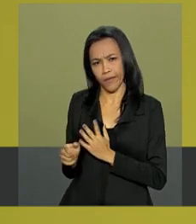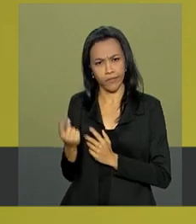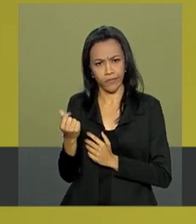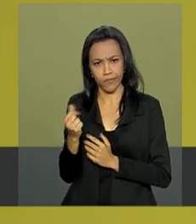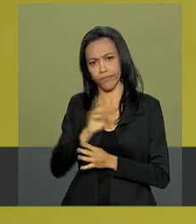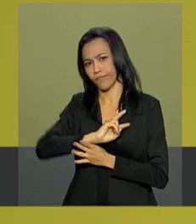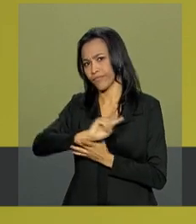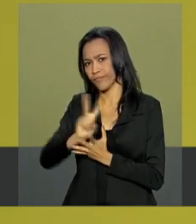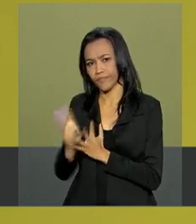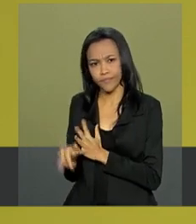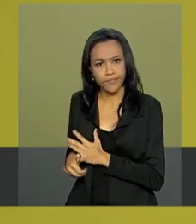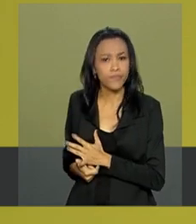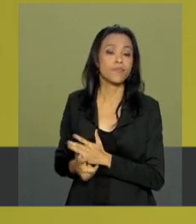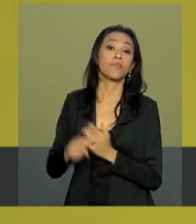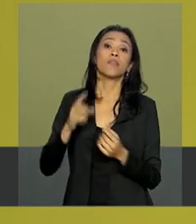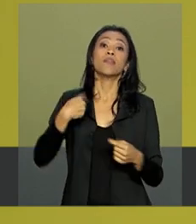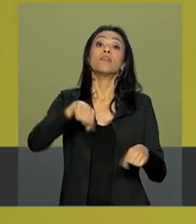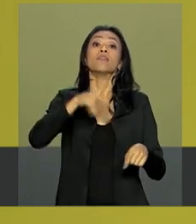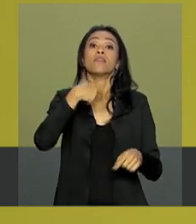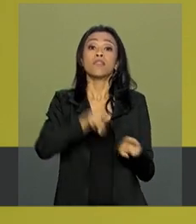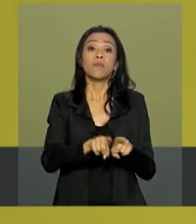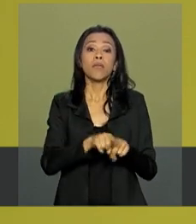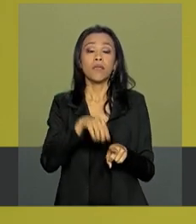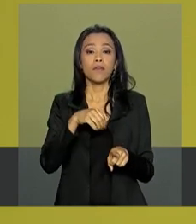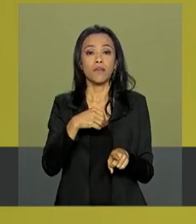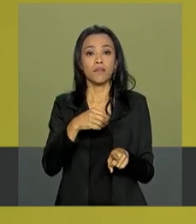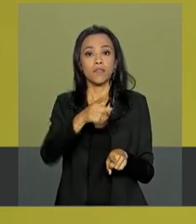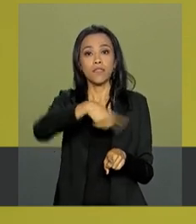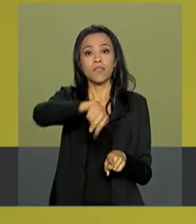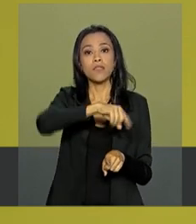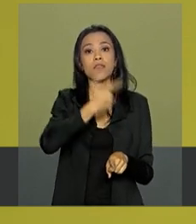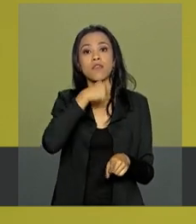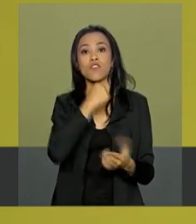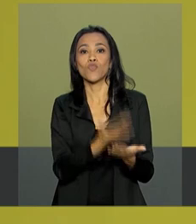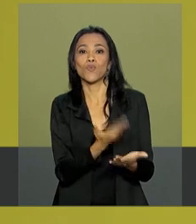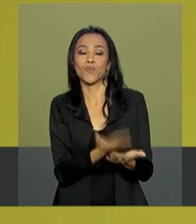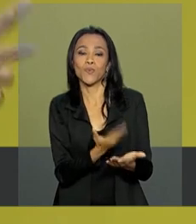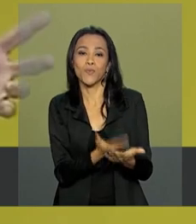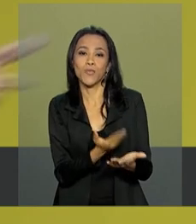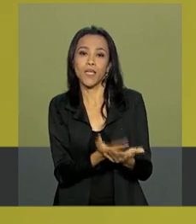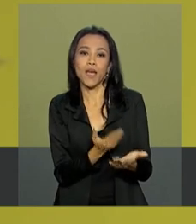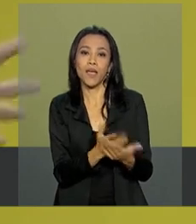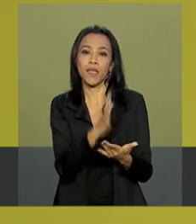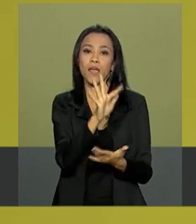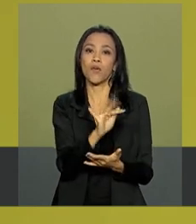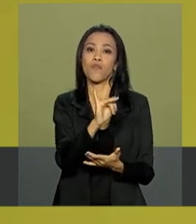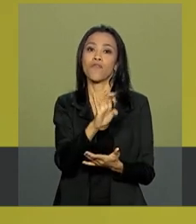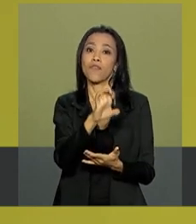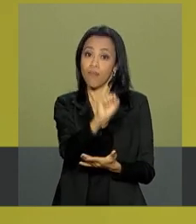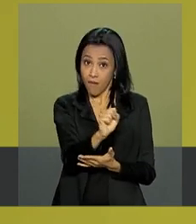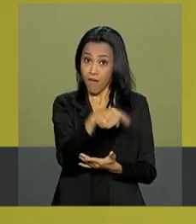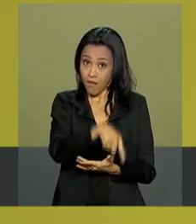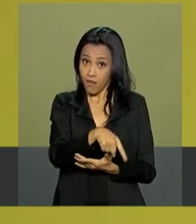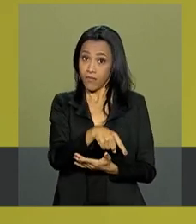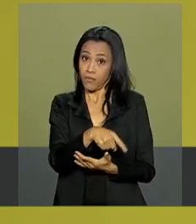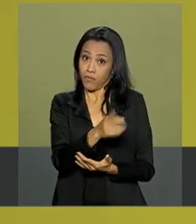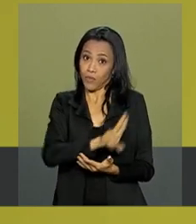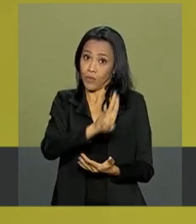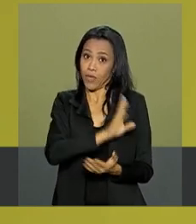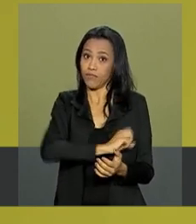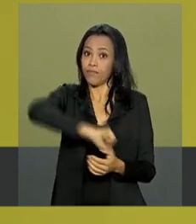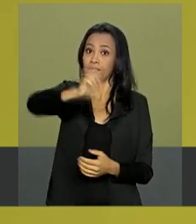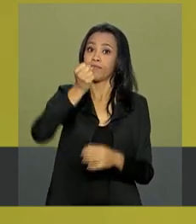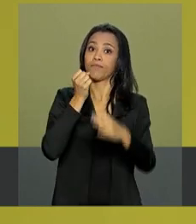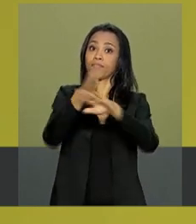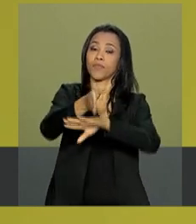financiamento estudantil para as pessoas que vão fazer a universidade e só podem pagar depois, não pode pagar durante. Então, eu